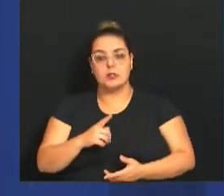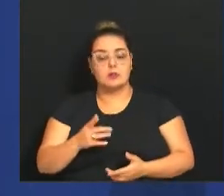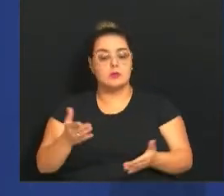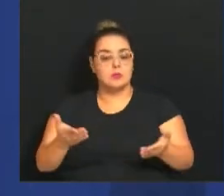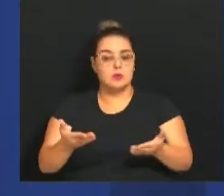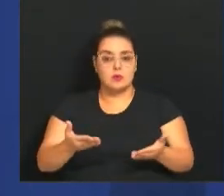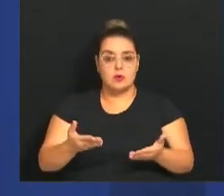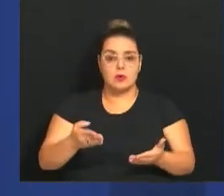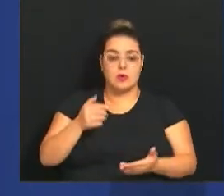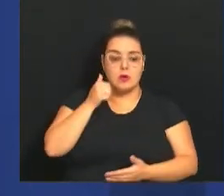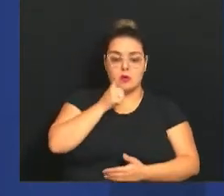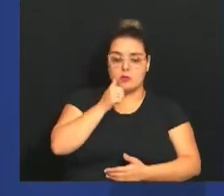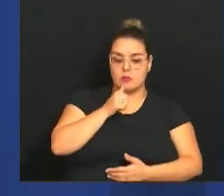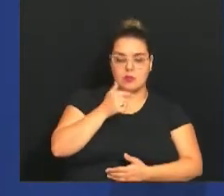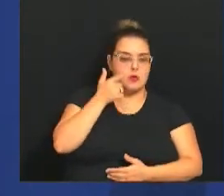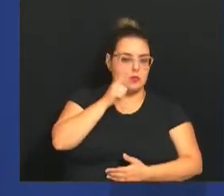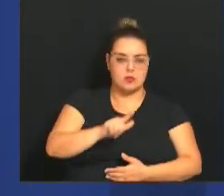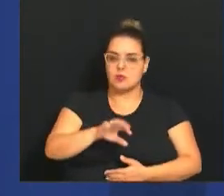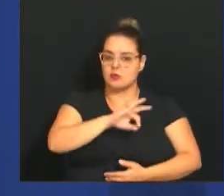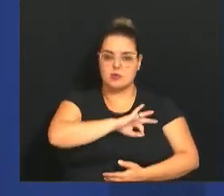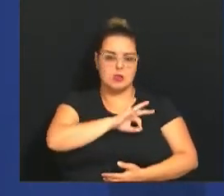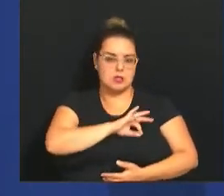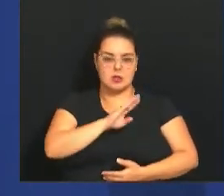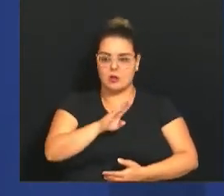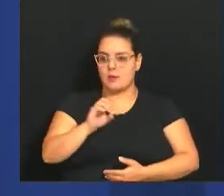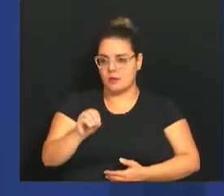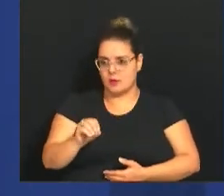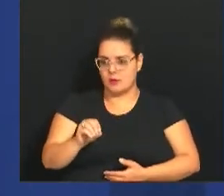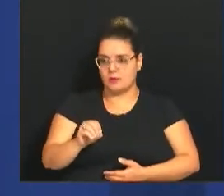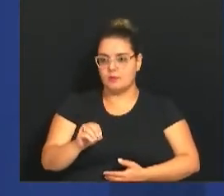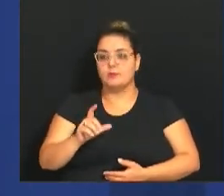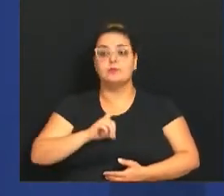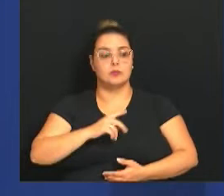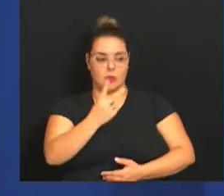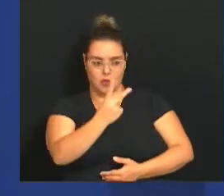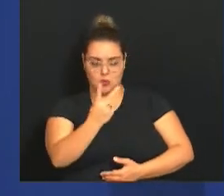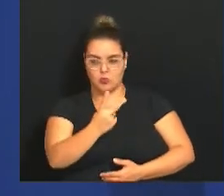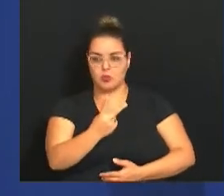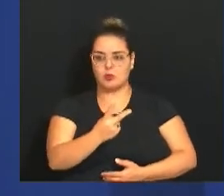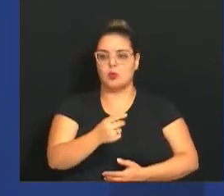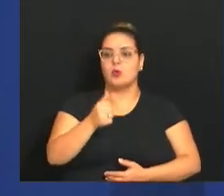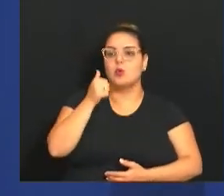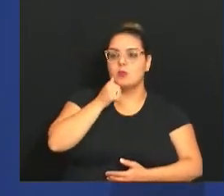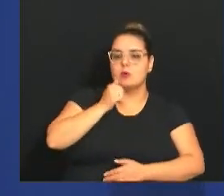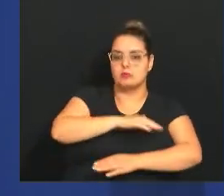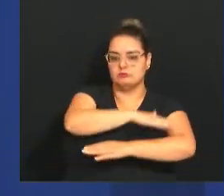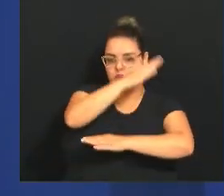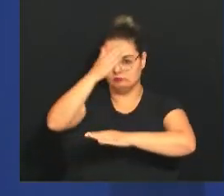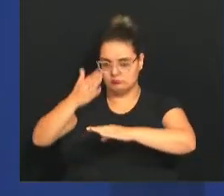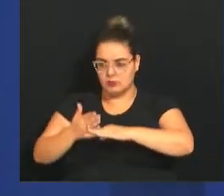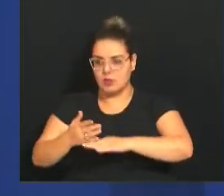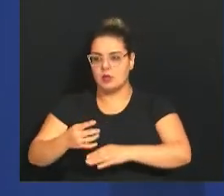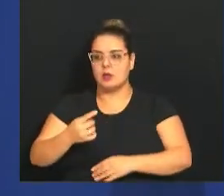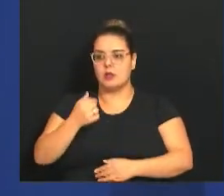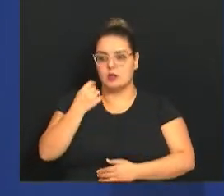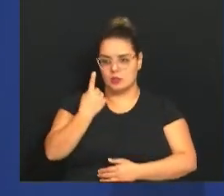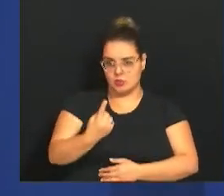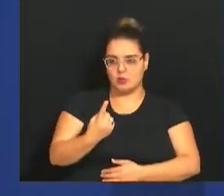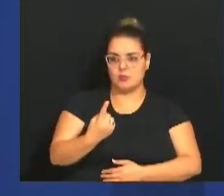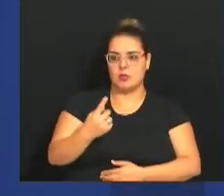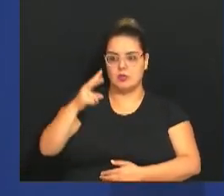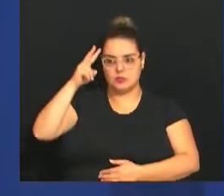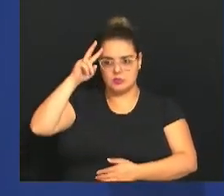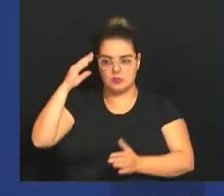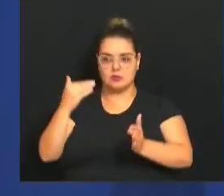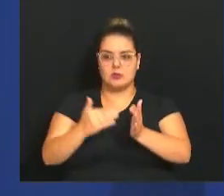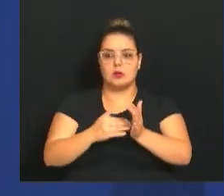boletim de ocorrência nas delegacias. A gente tem duas. Exatamente, a gente tem uma que é 24 horas e uma que funciona de segunda a sexta em